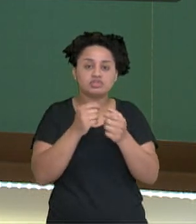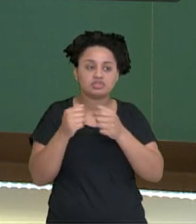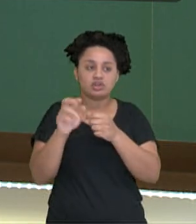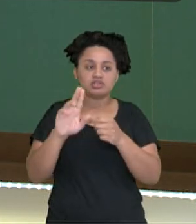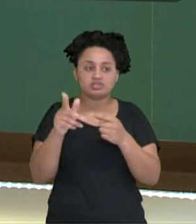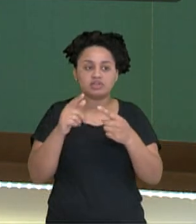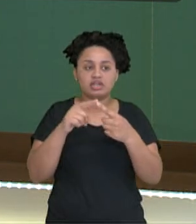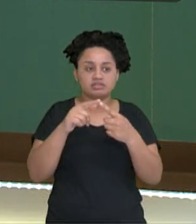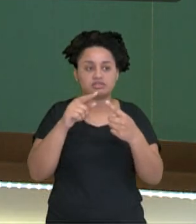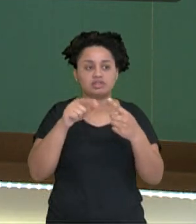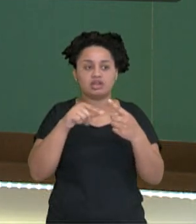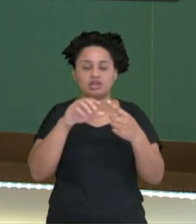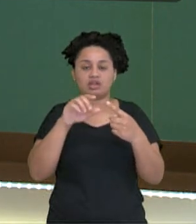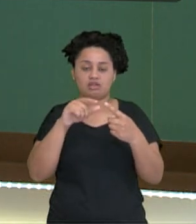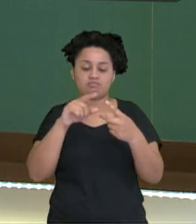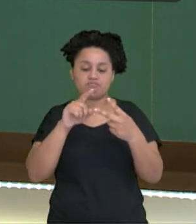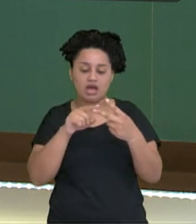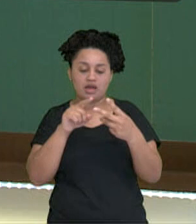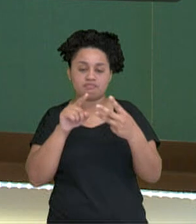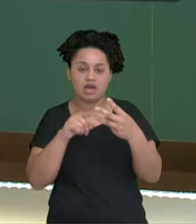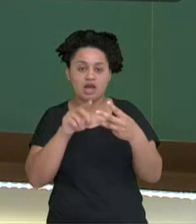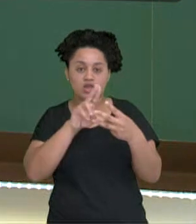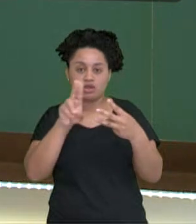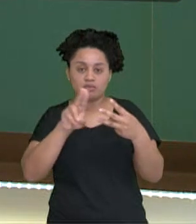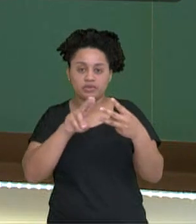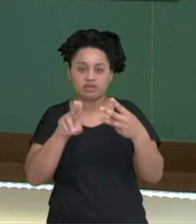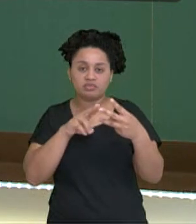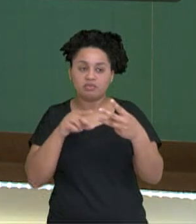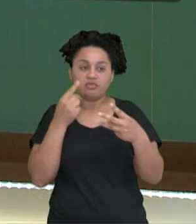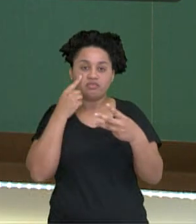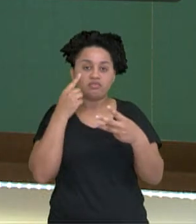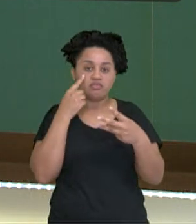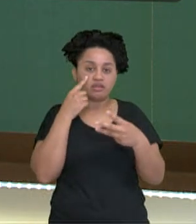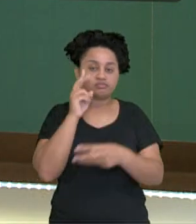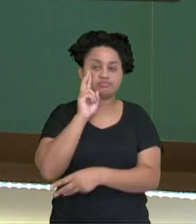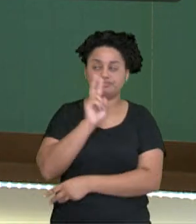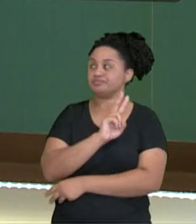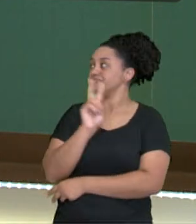Age of Empires 2, o Quake 3 Arena